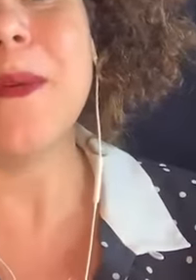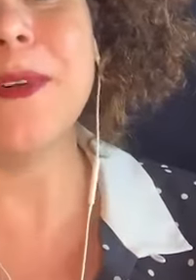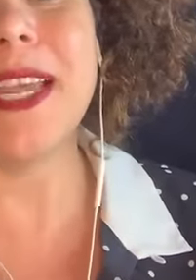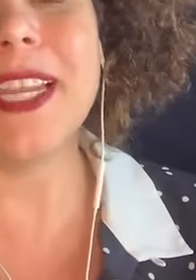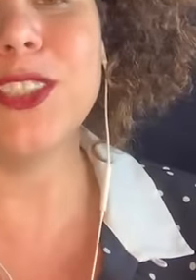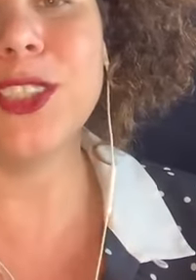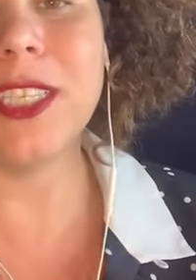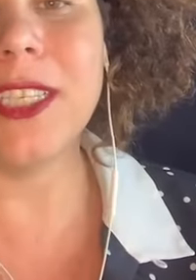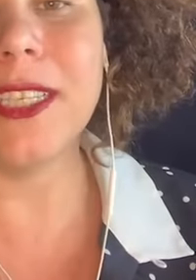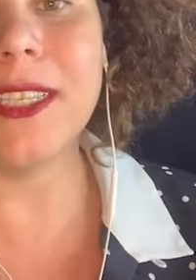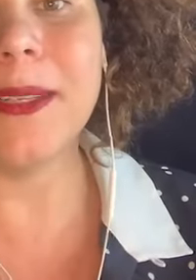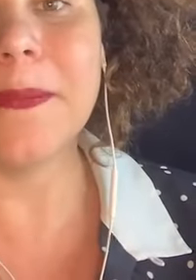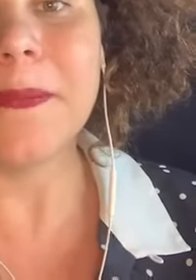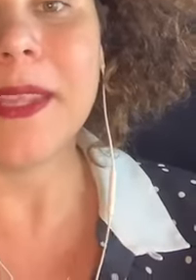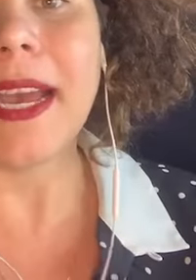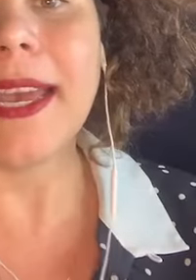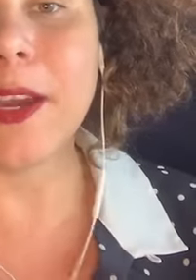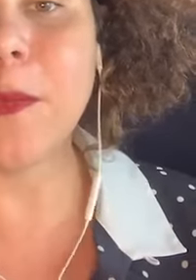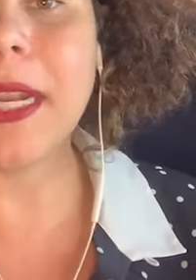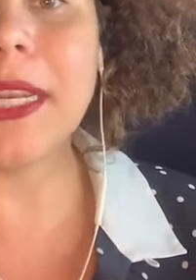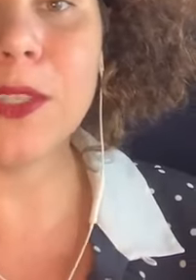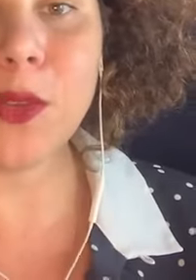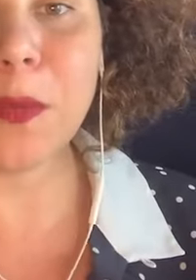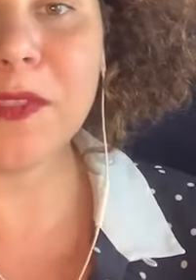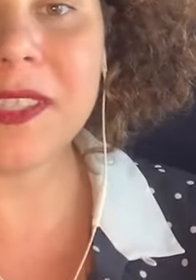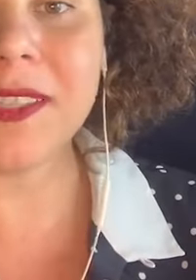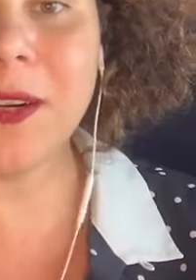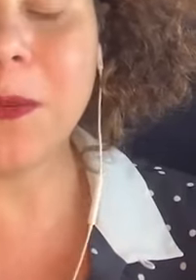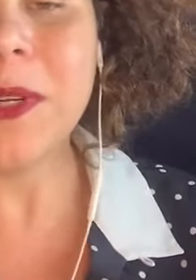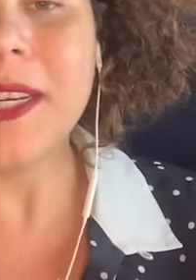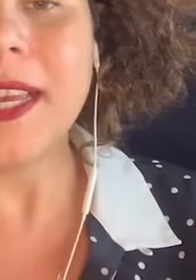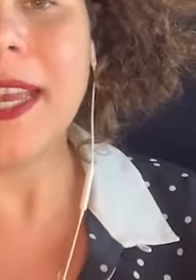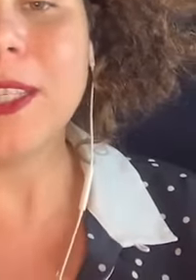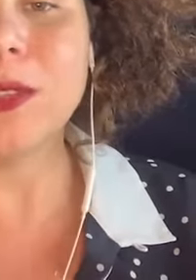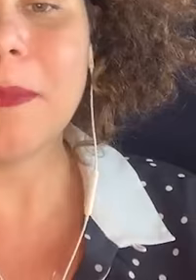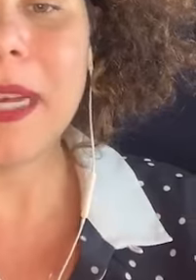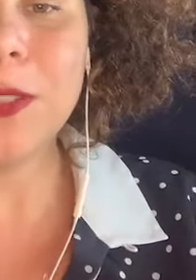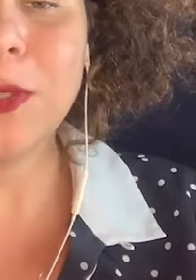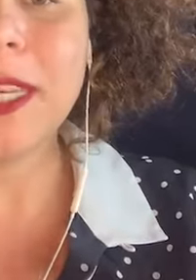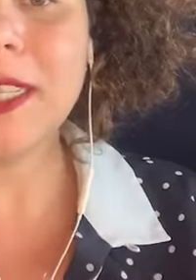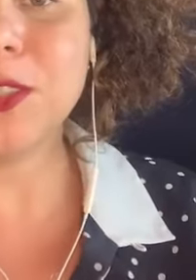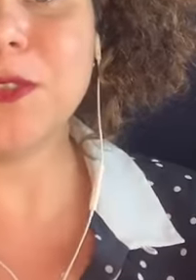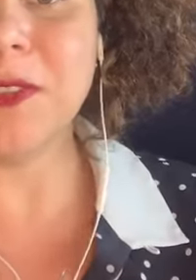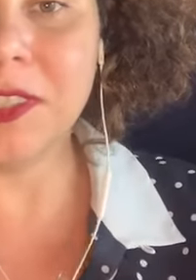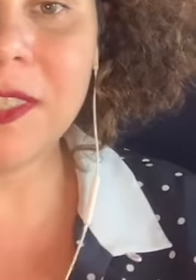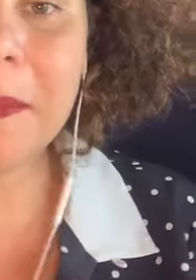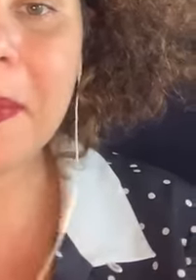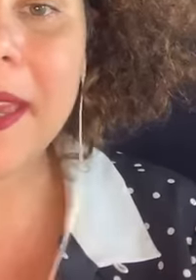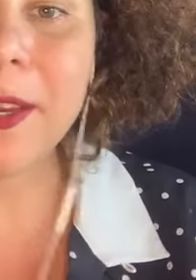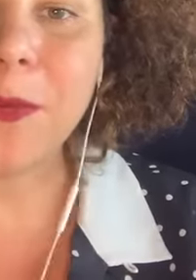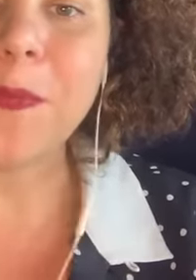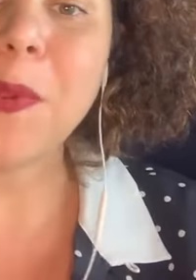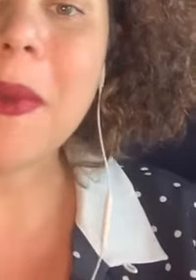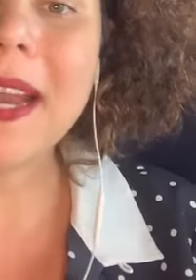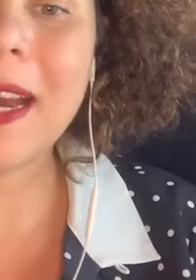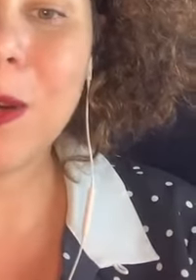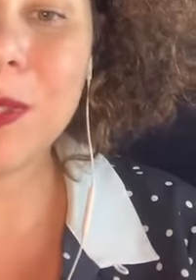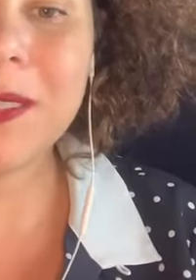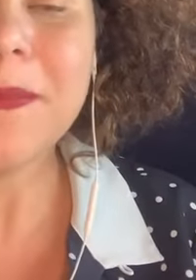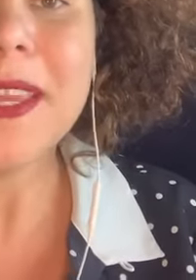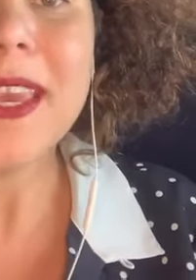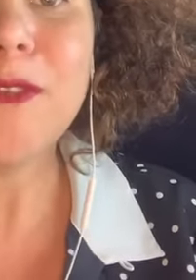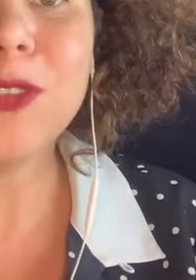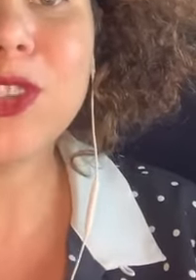sustentáveis, mulheres que carregam para além da sua profissão e do trabalho que elas desempenham